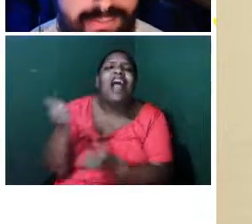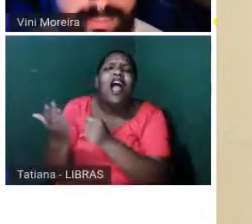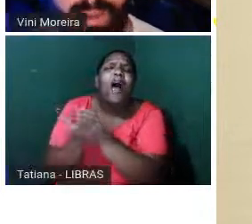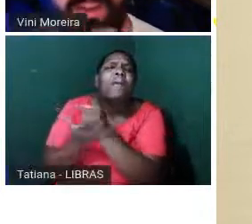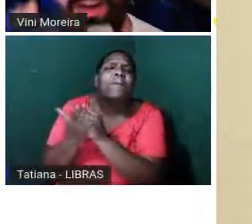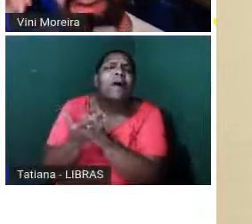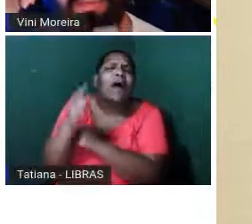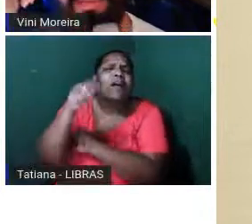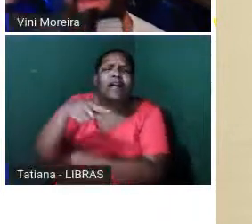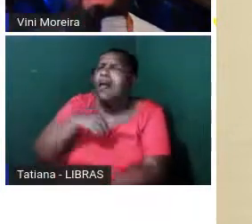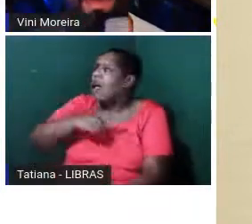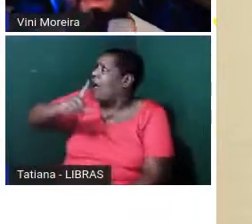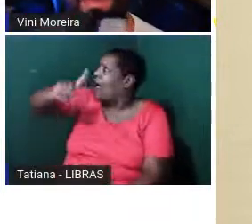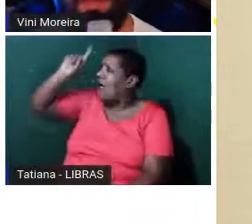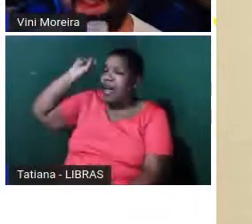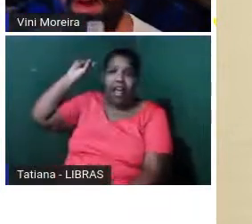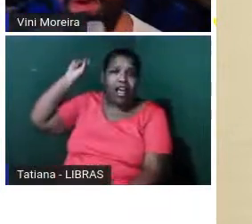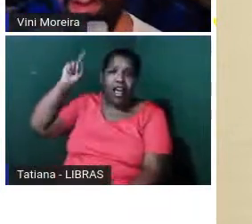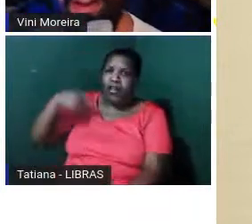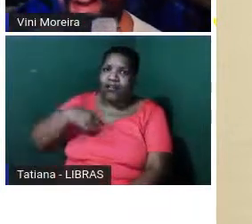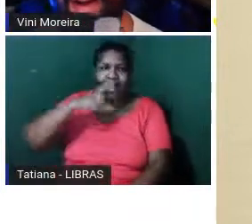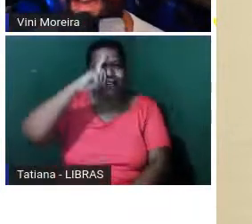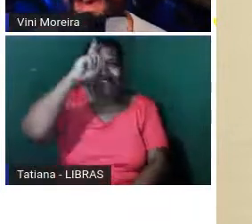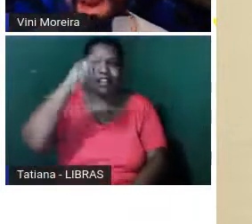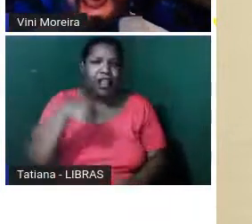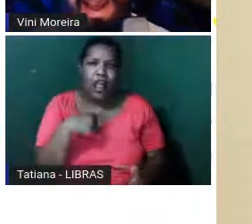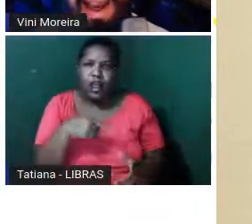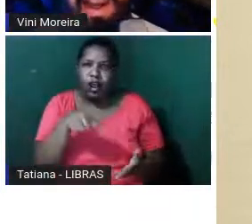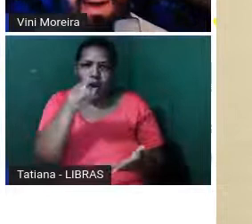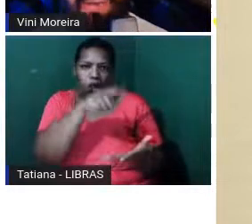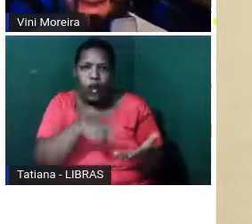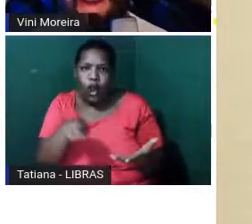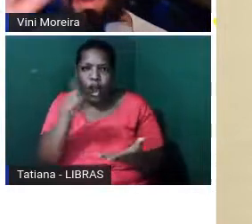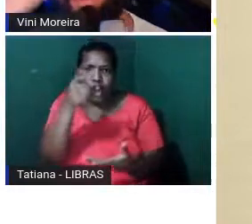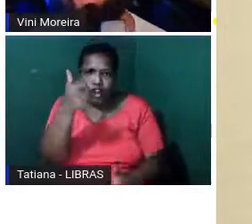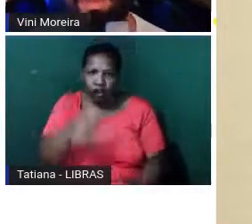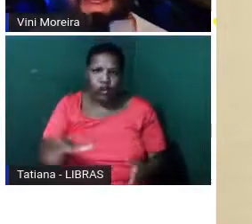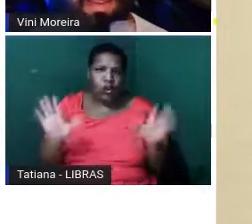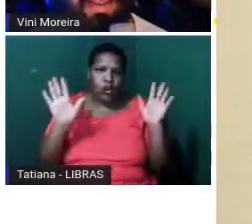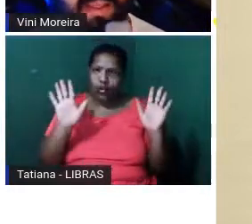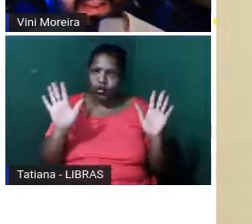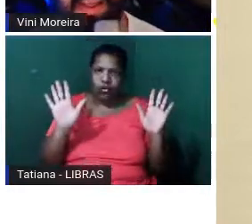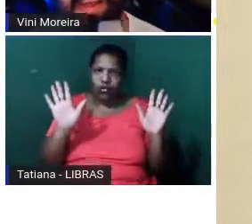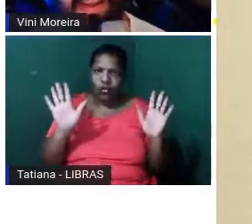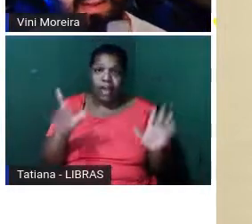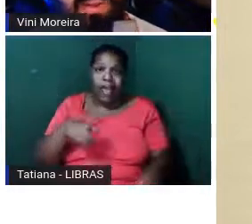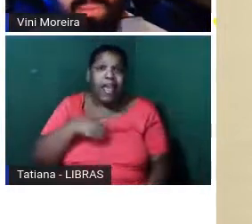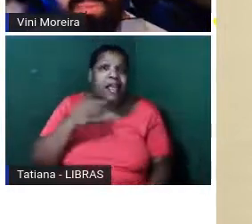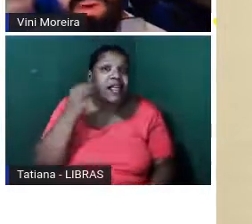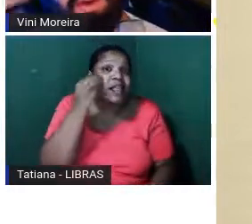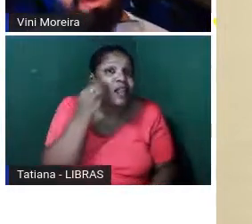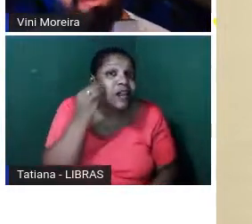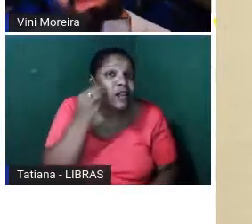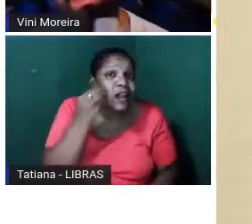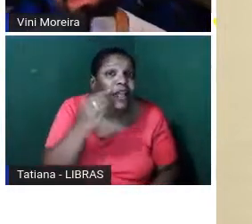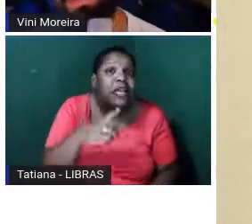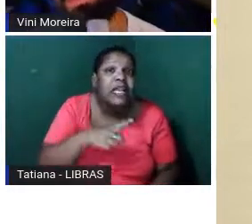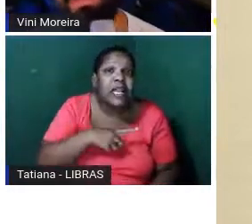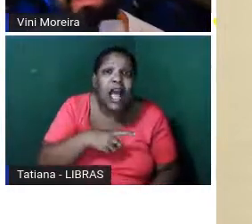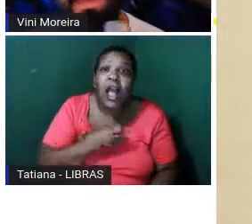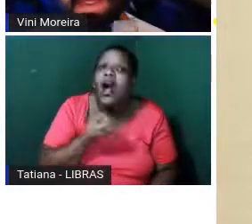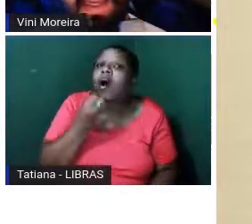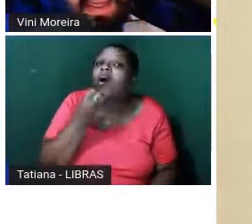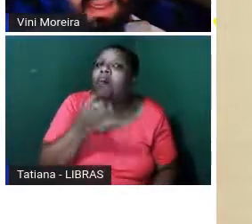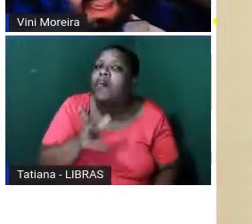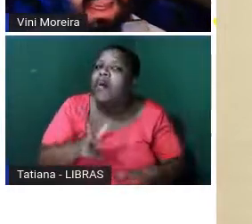base tá ali ó a Reinventar a roda a grande experiência que tem que ter o bom estou